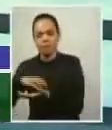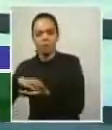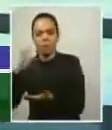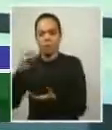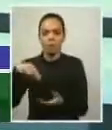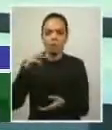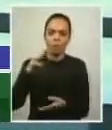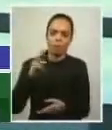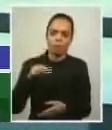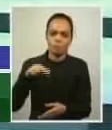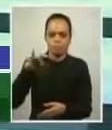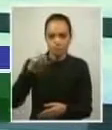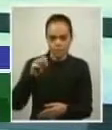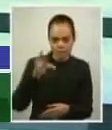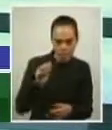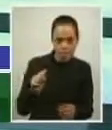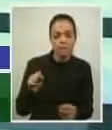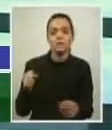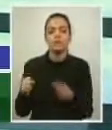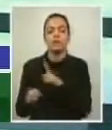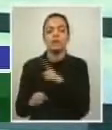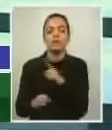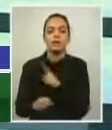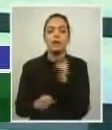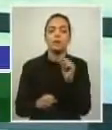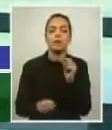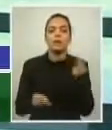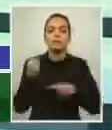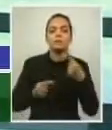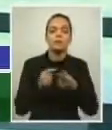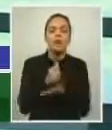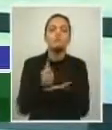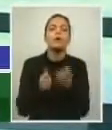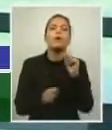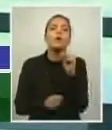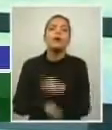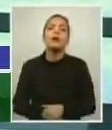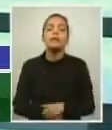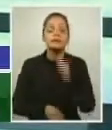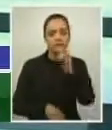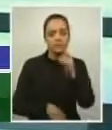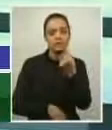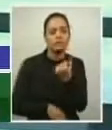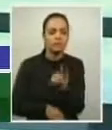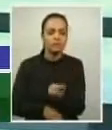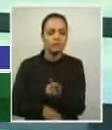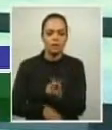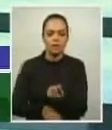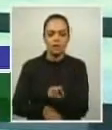rebatimento atual porque ali se discutia fundamentalmente sou recurso